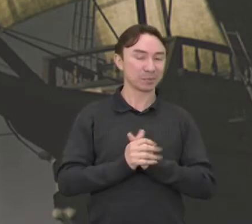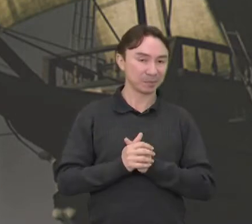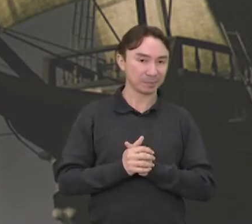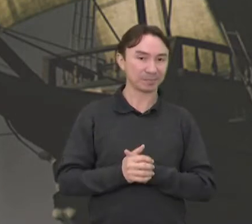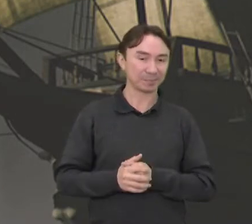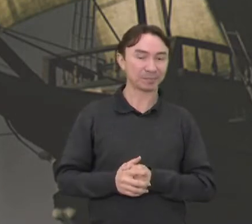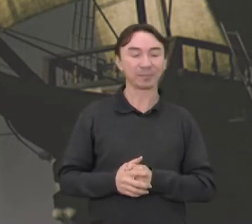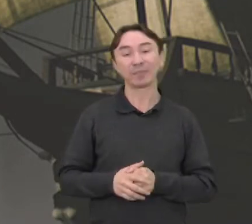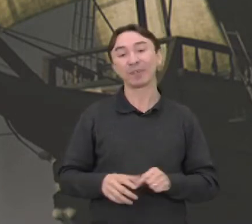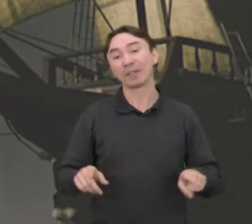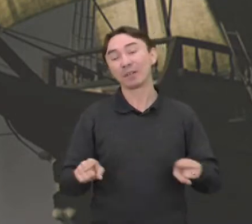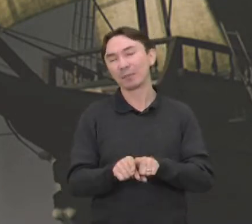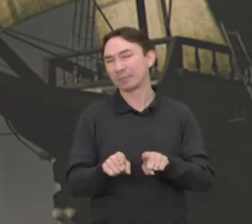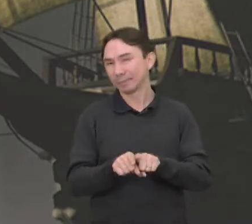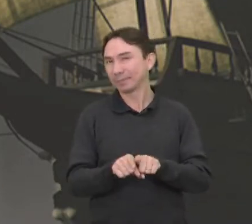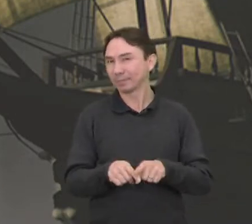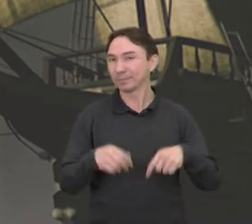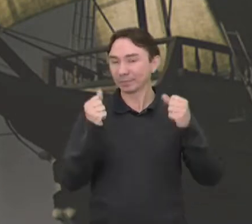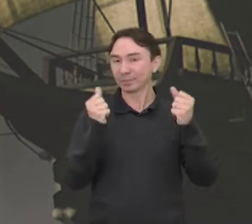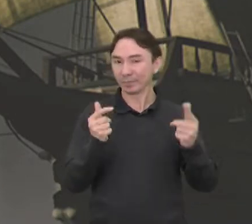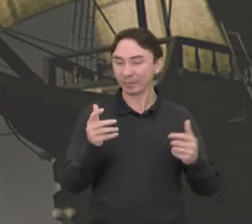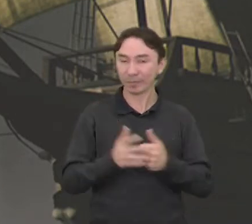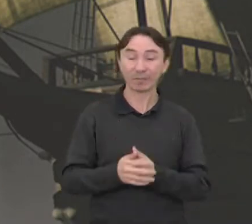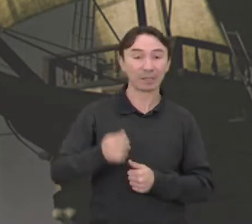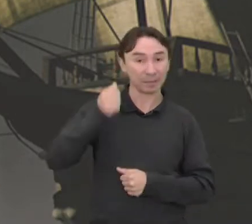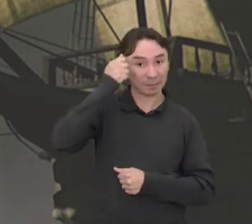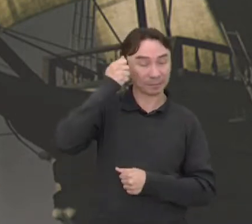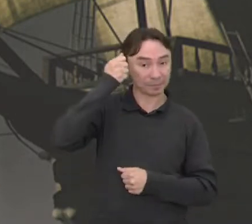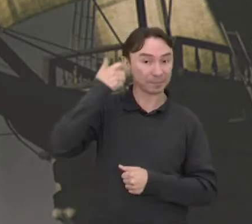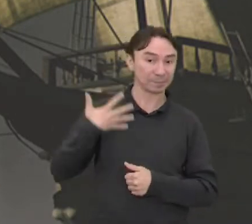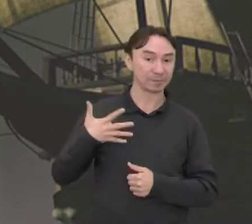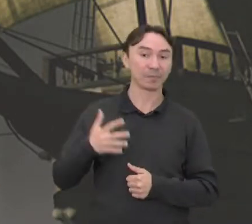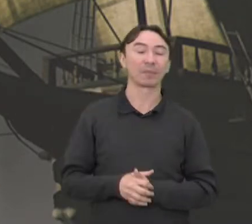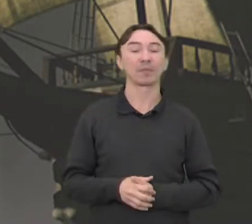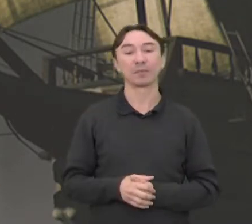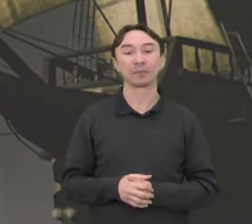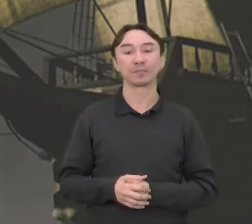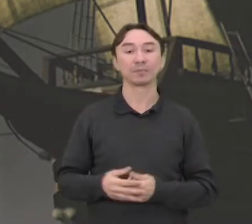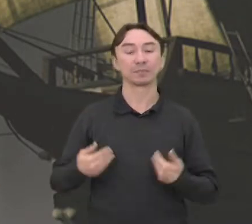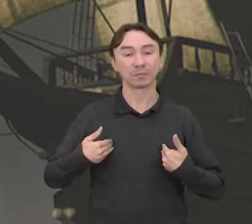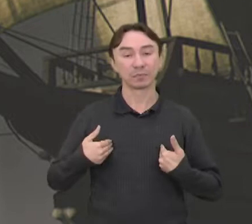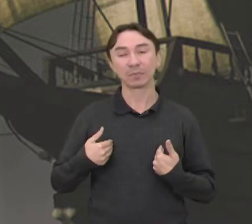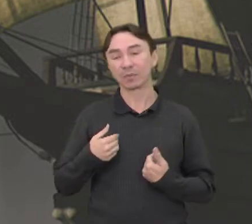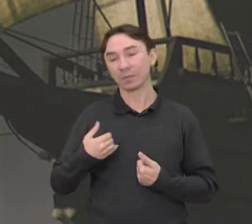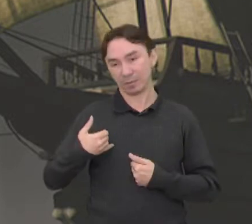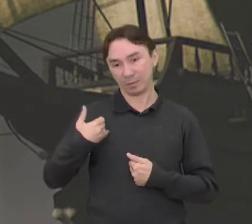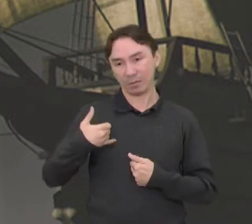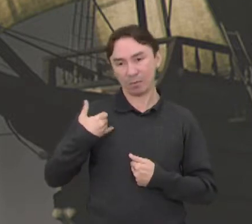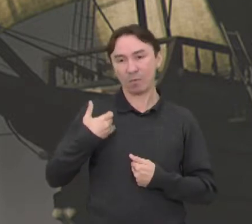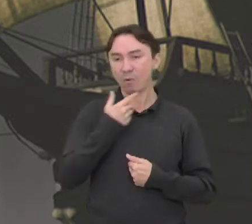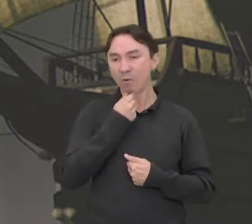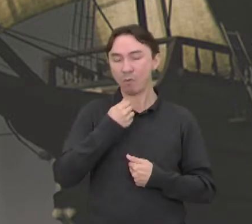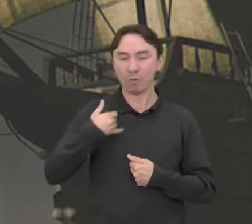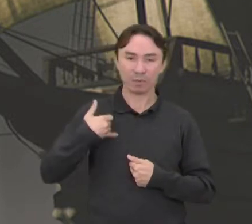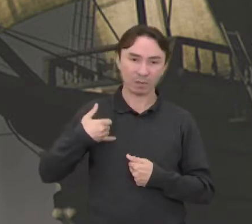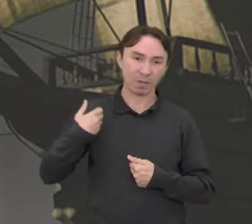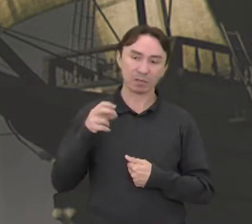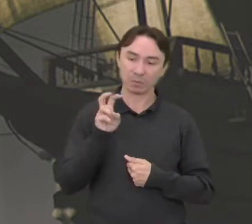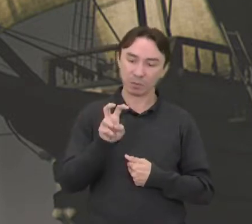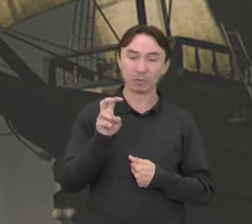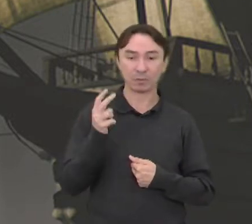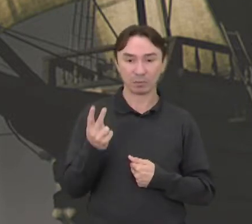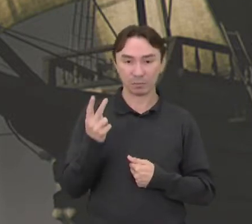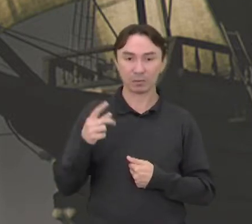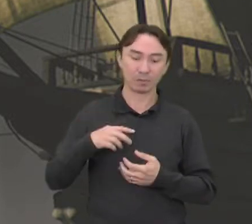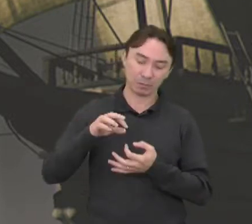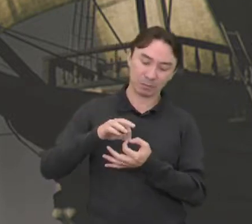mim um pouquinho? Vou aproveitar e fazer a minha audiodescrição, né? Eu sou um homem de 52 anos,